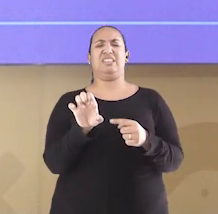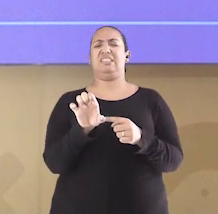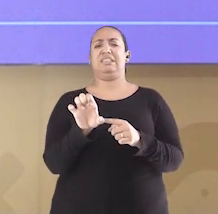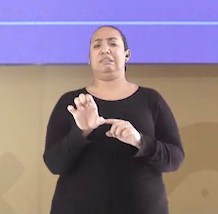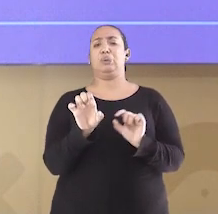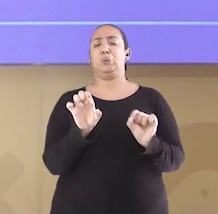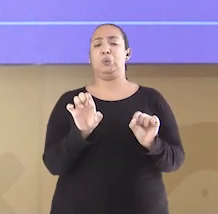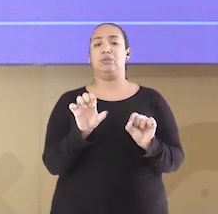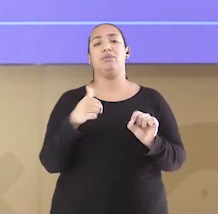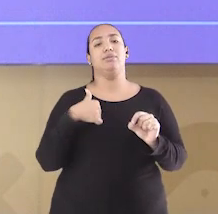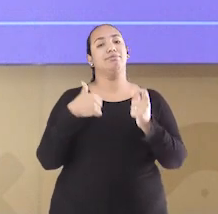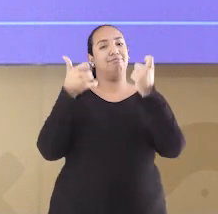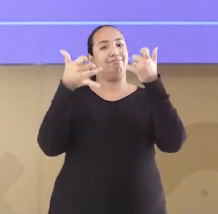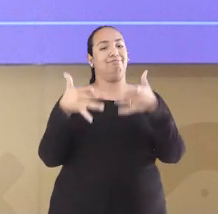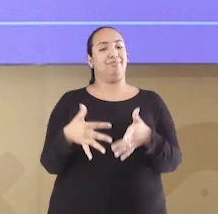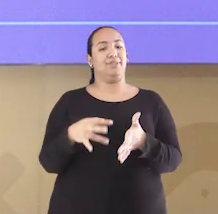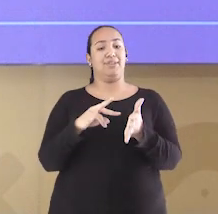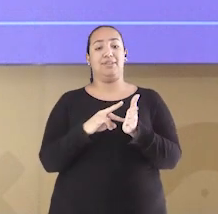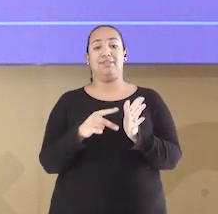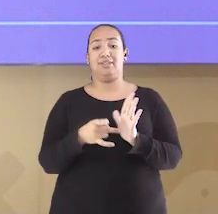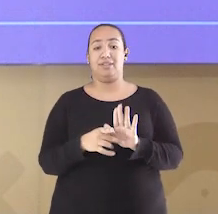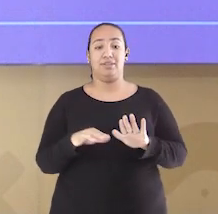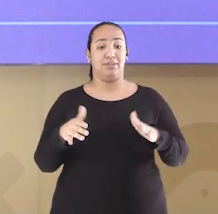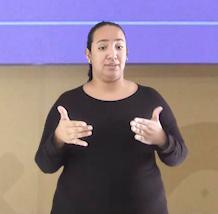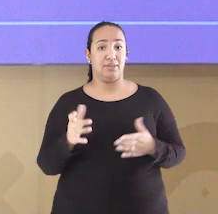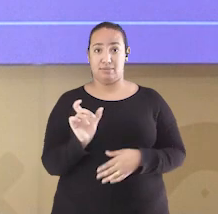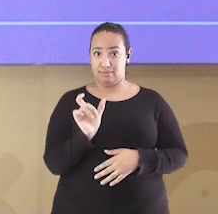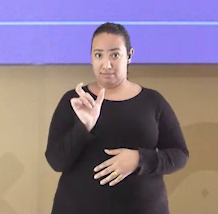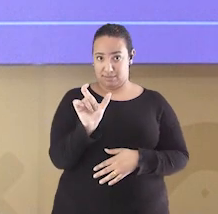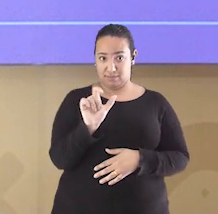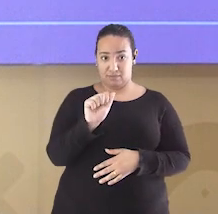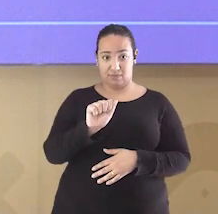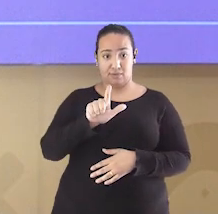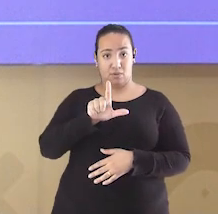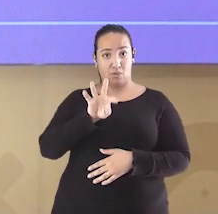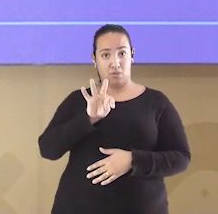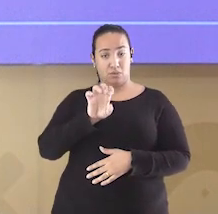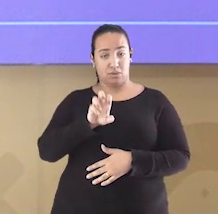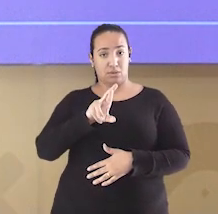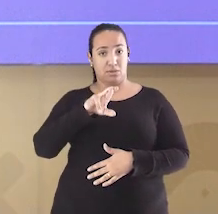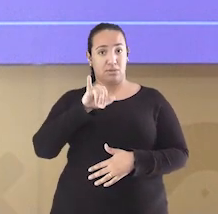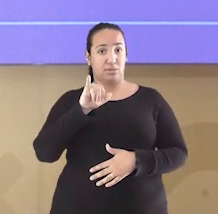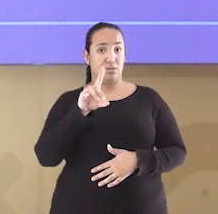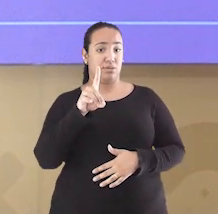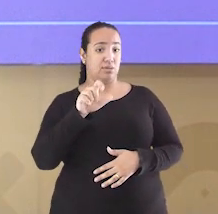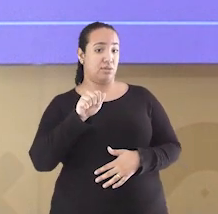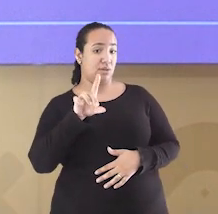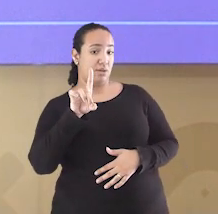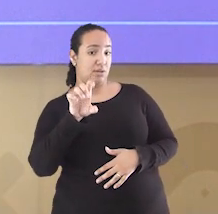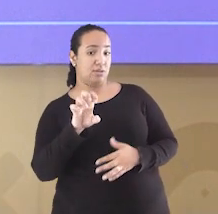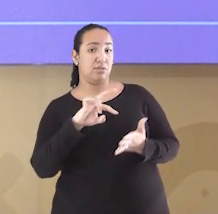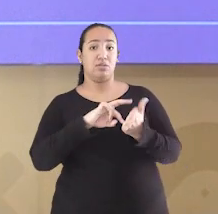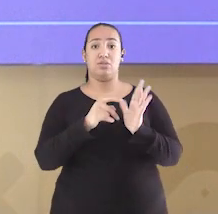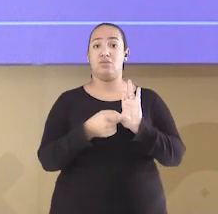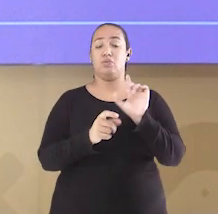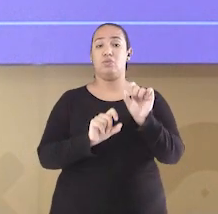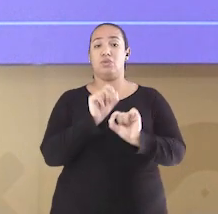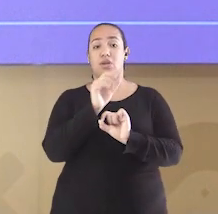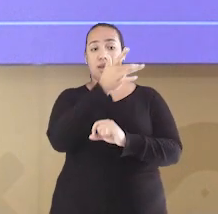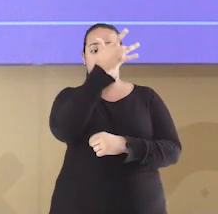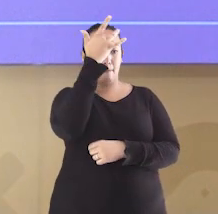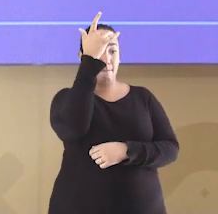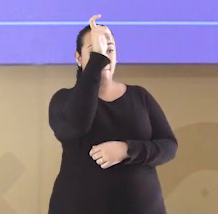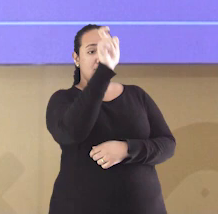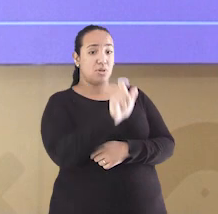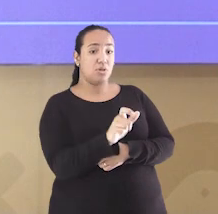palavra para você, alteridade. A palavra alteridade indica basicamente a preocupação com o outro, com